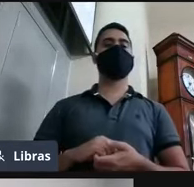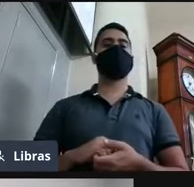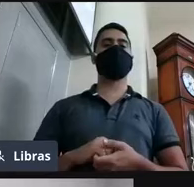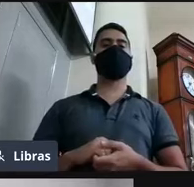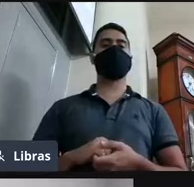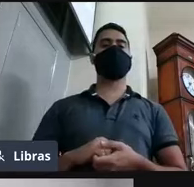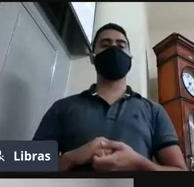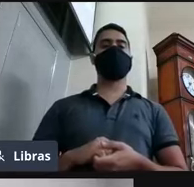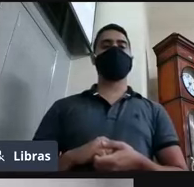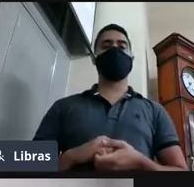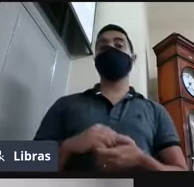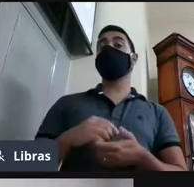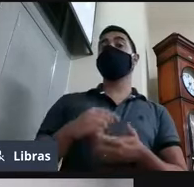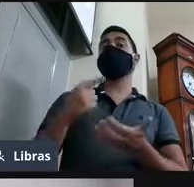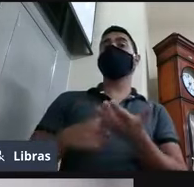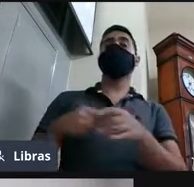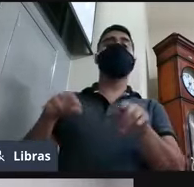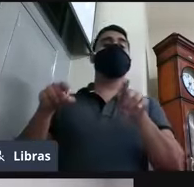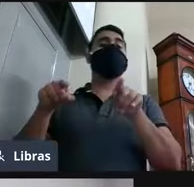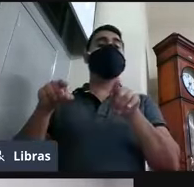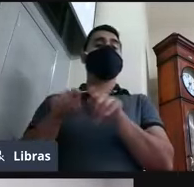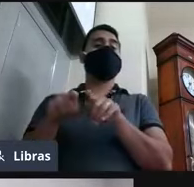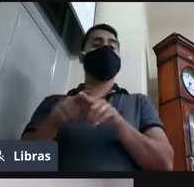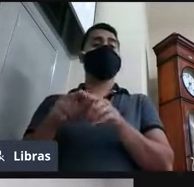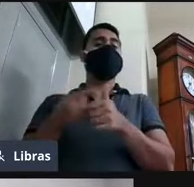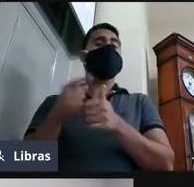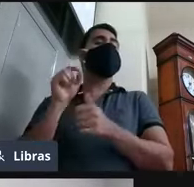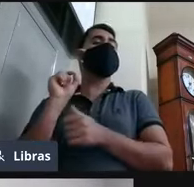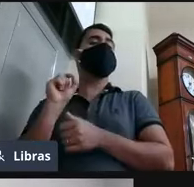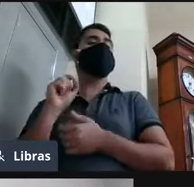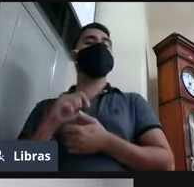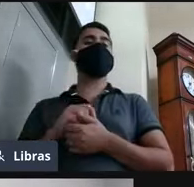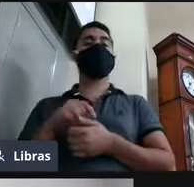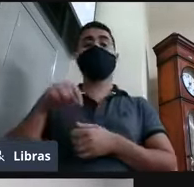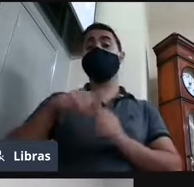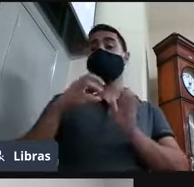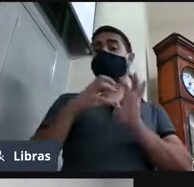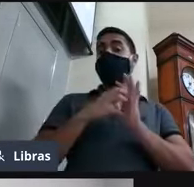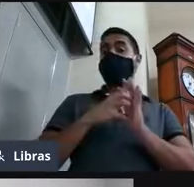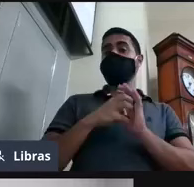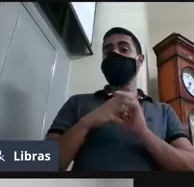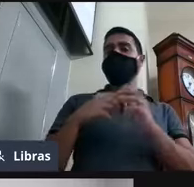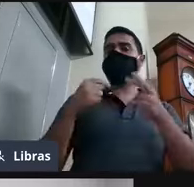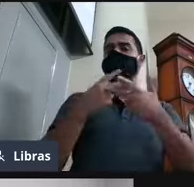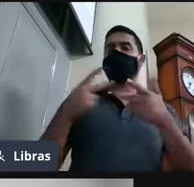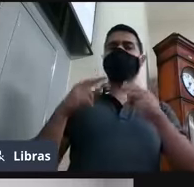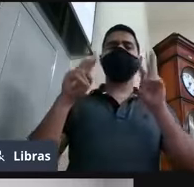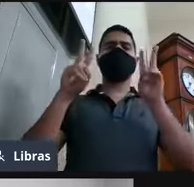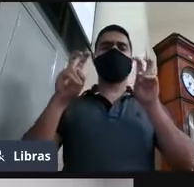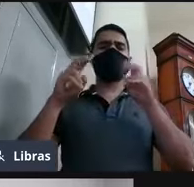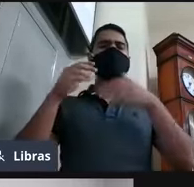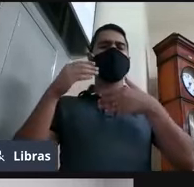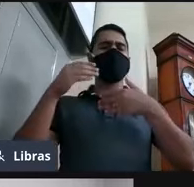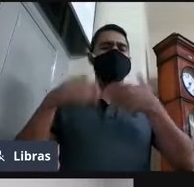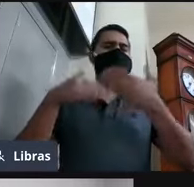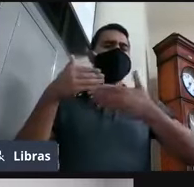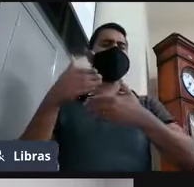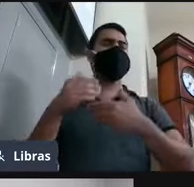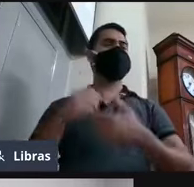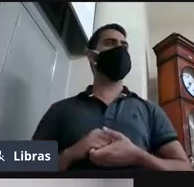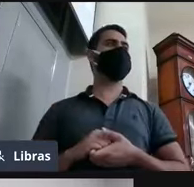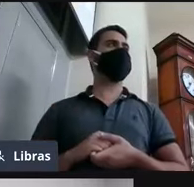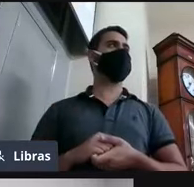mas são decididas e aplicadas primordialmente para essa casa. Então, são questões que vão ser vencidas no decurso.